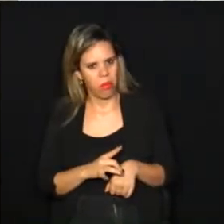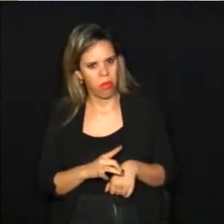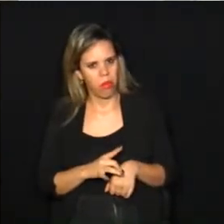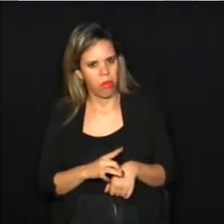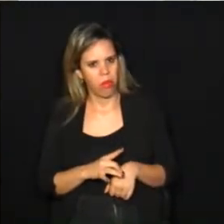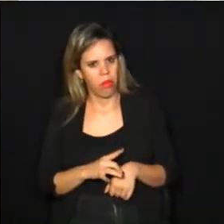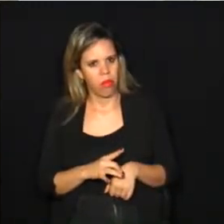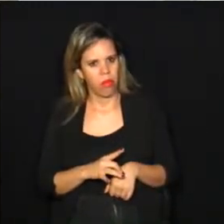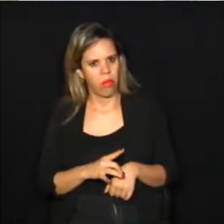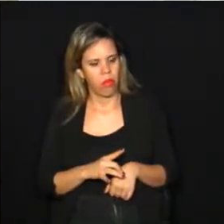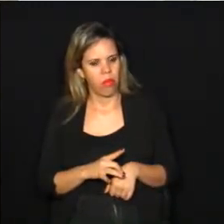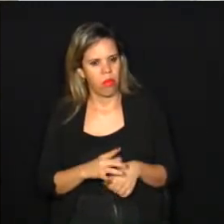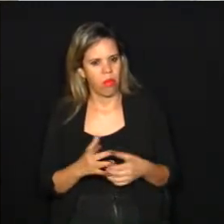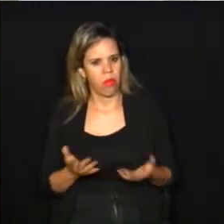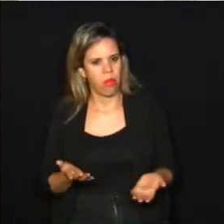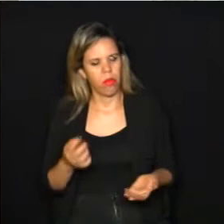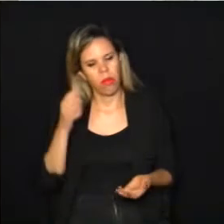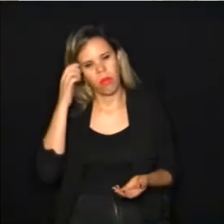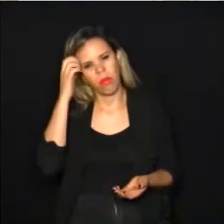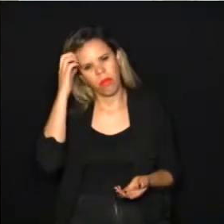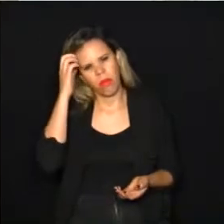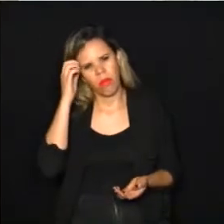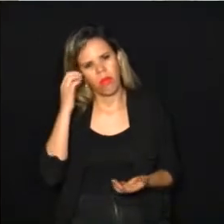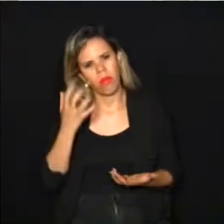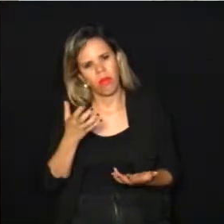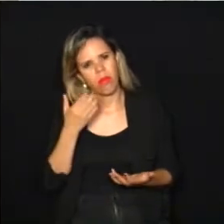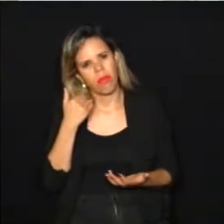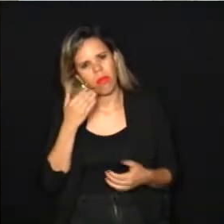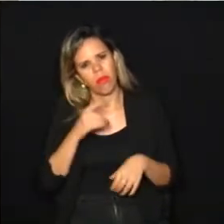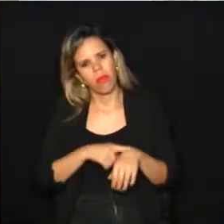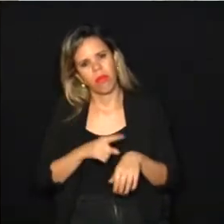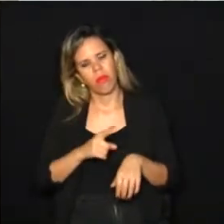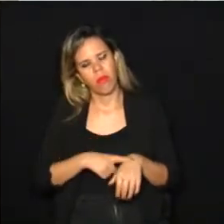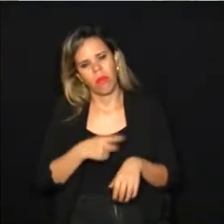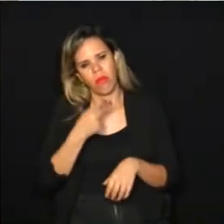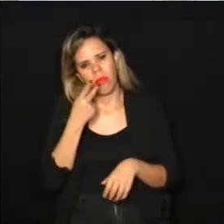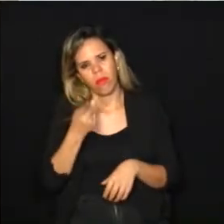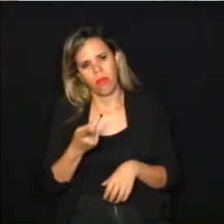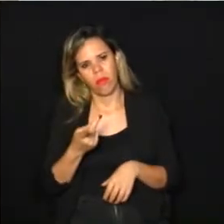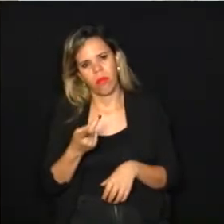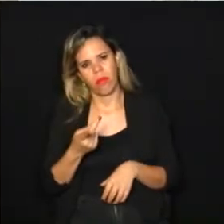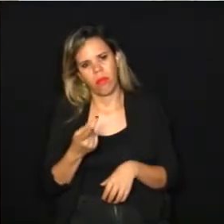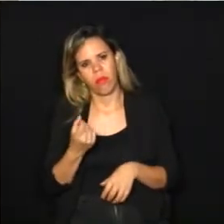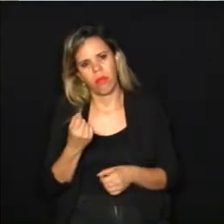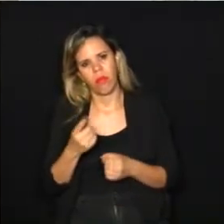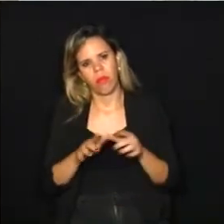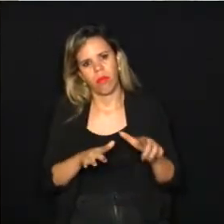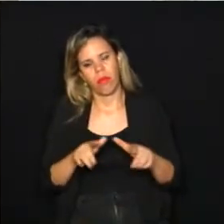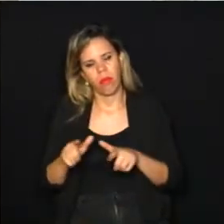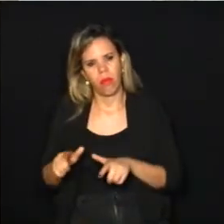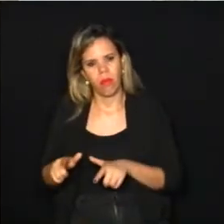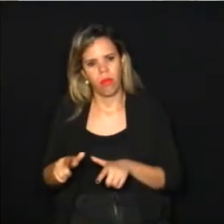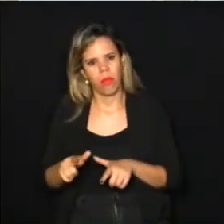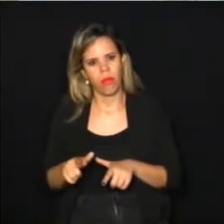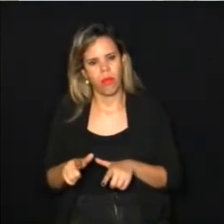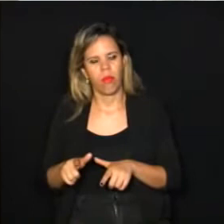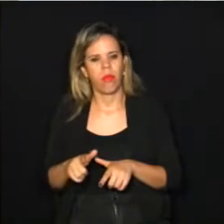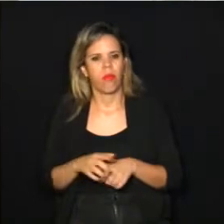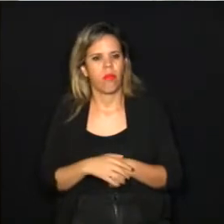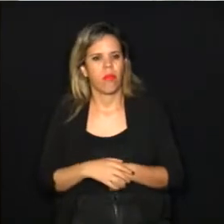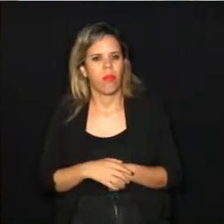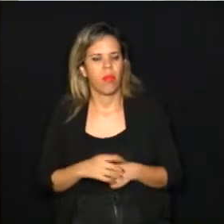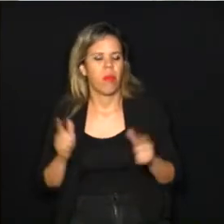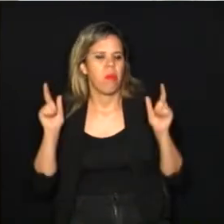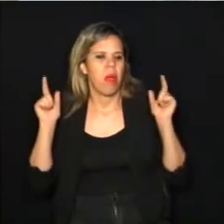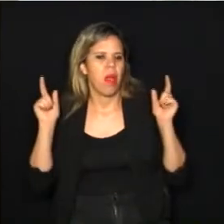são transmissores. E quero aproveitar esse momento para dizer que determinadas coisas, por exemplo, as casas noturnas, essas